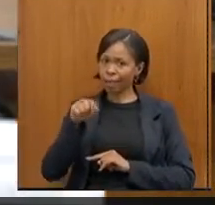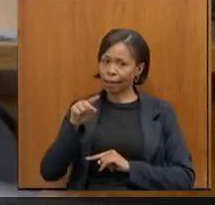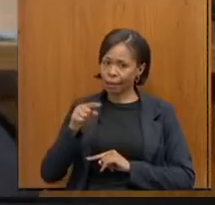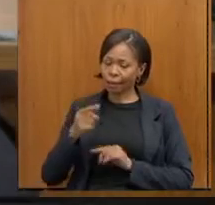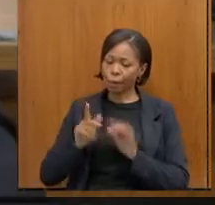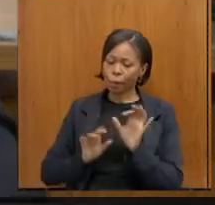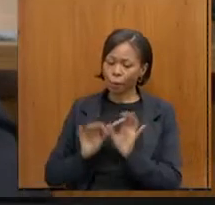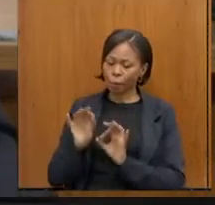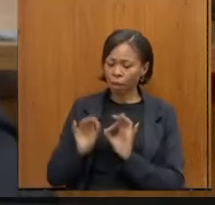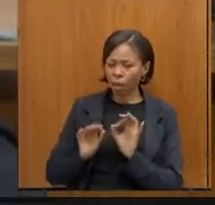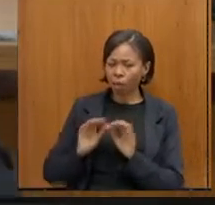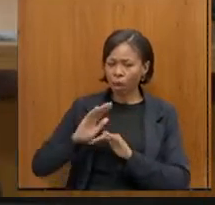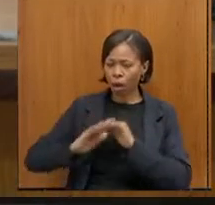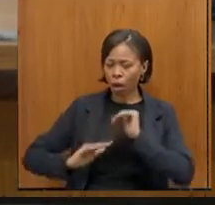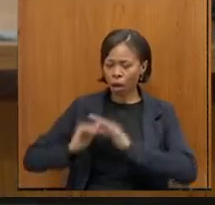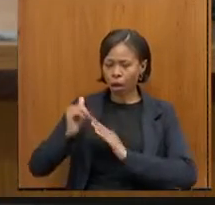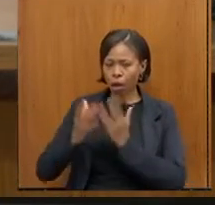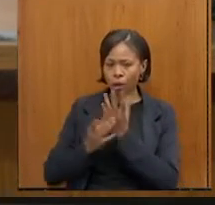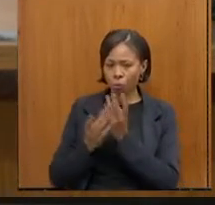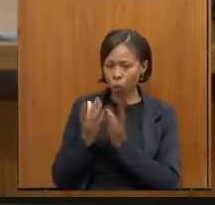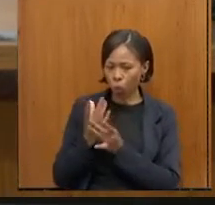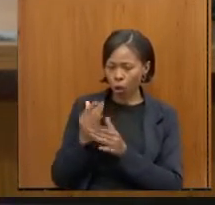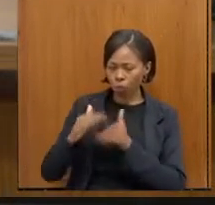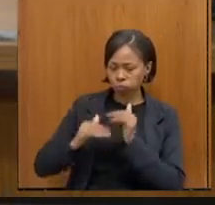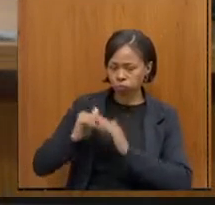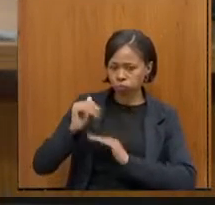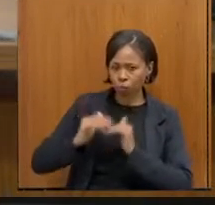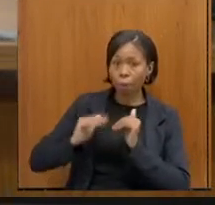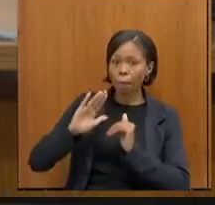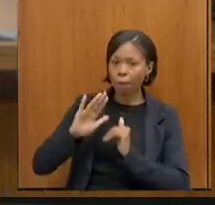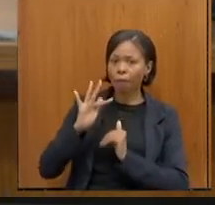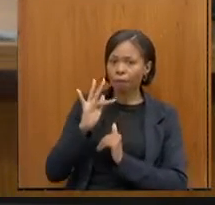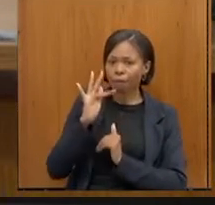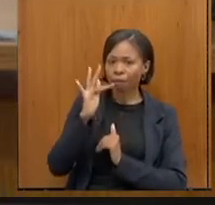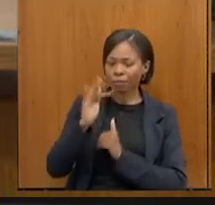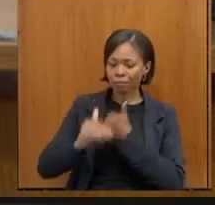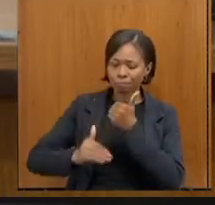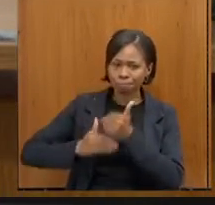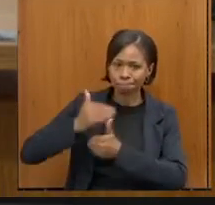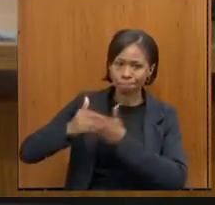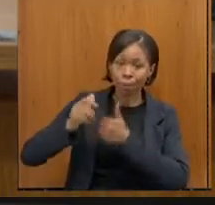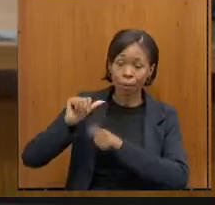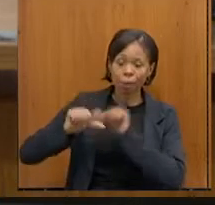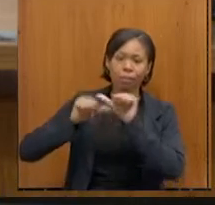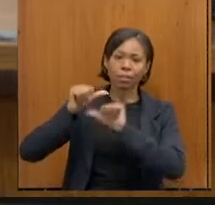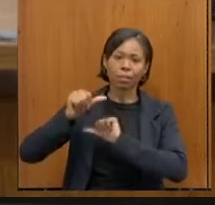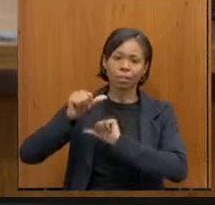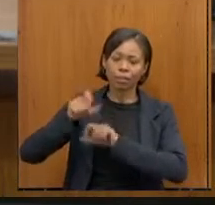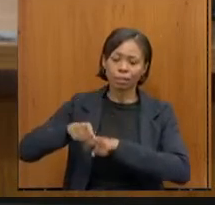de fato propiciará uma grande transformação da Agricultura mineira